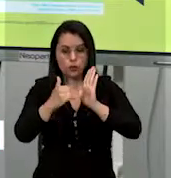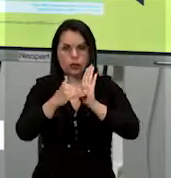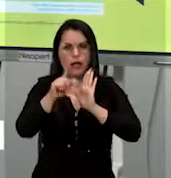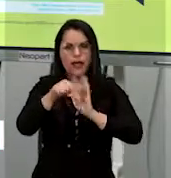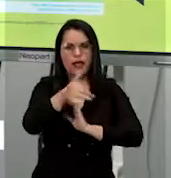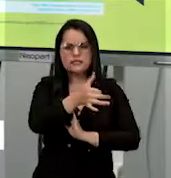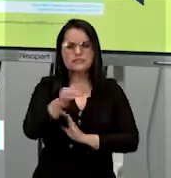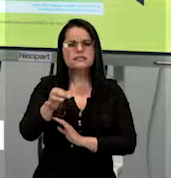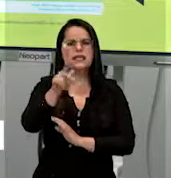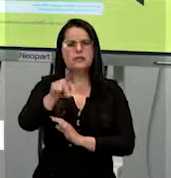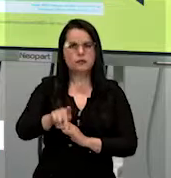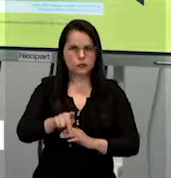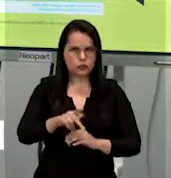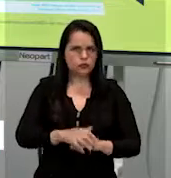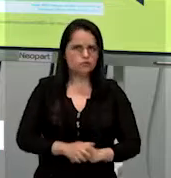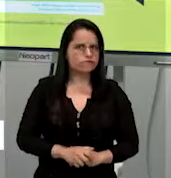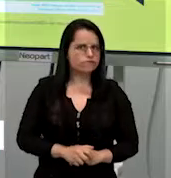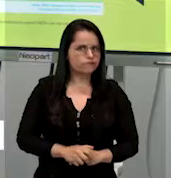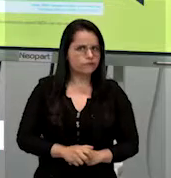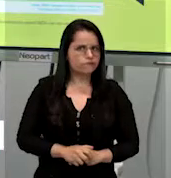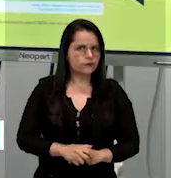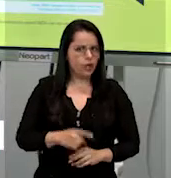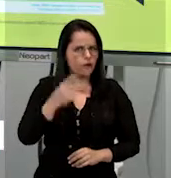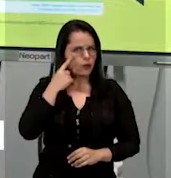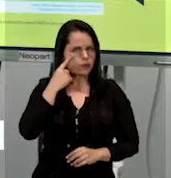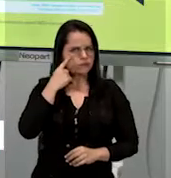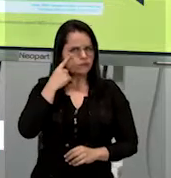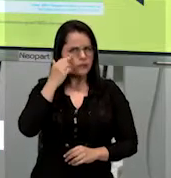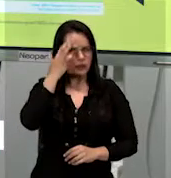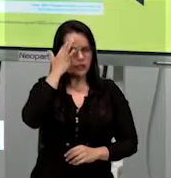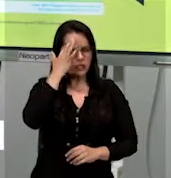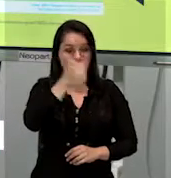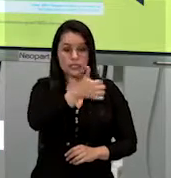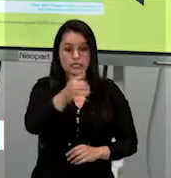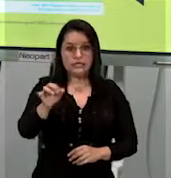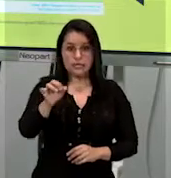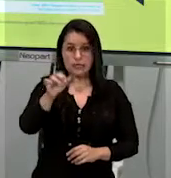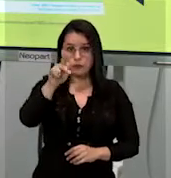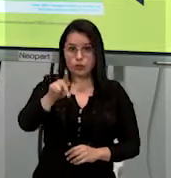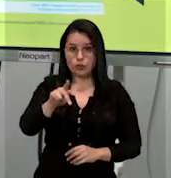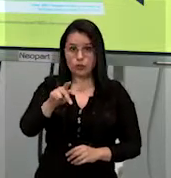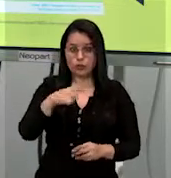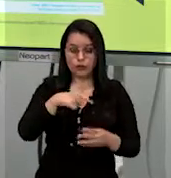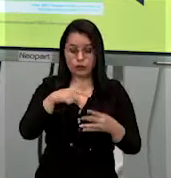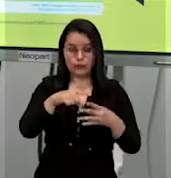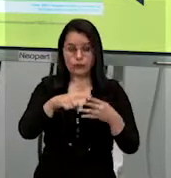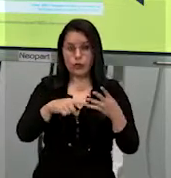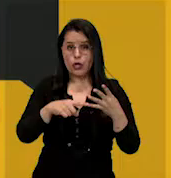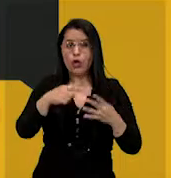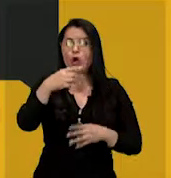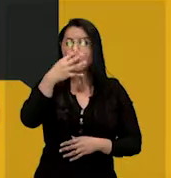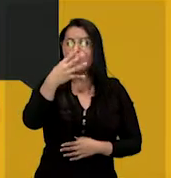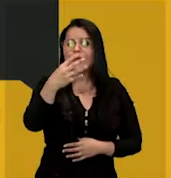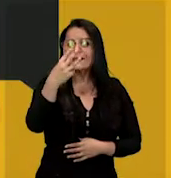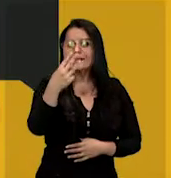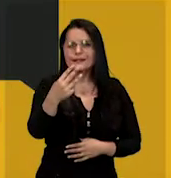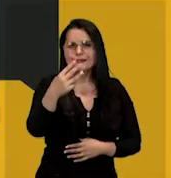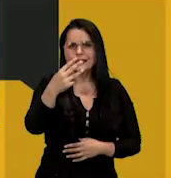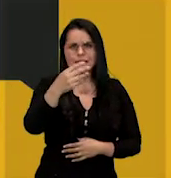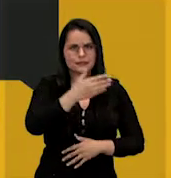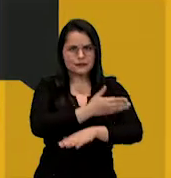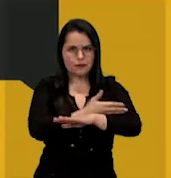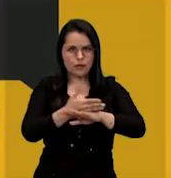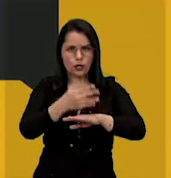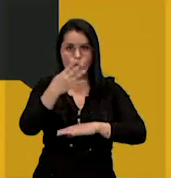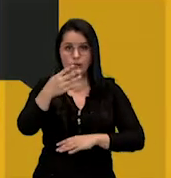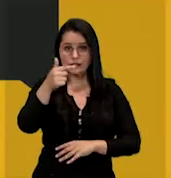100 pessoas, seriam 43 brancos, 47